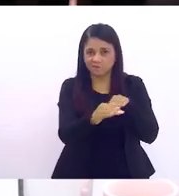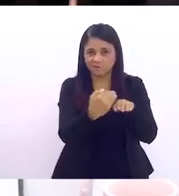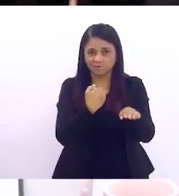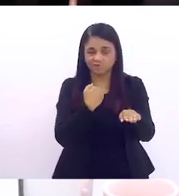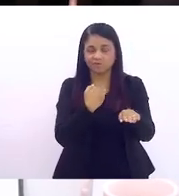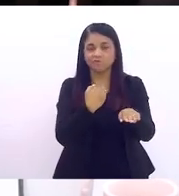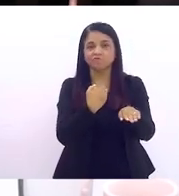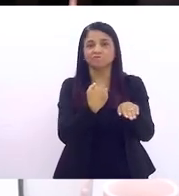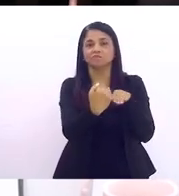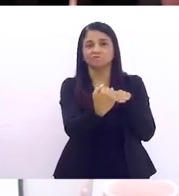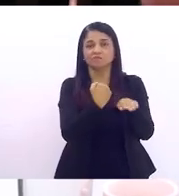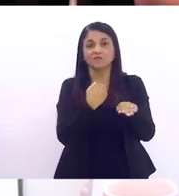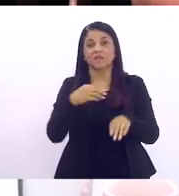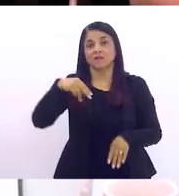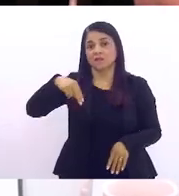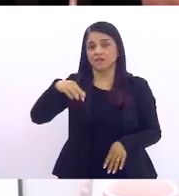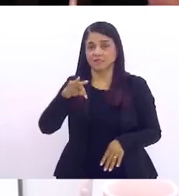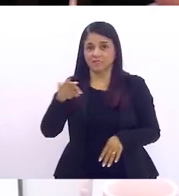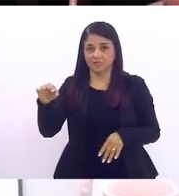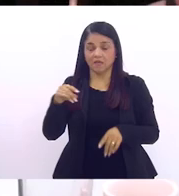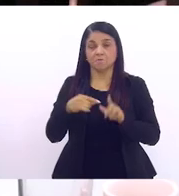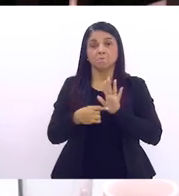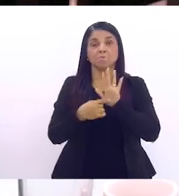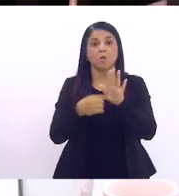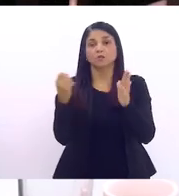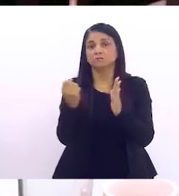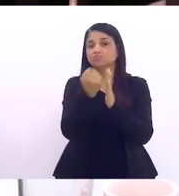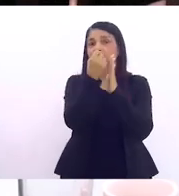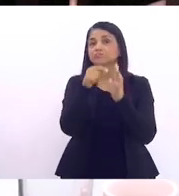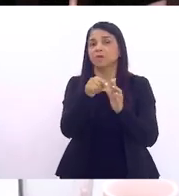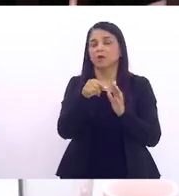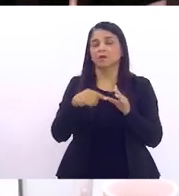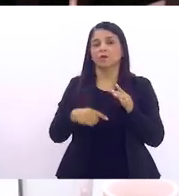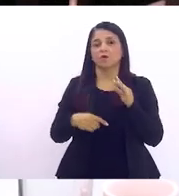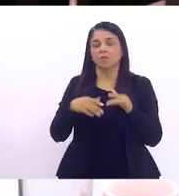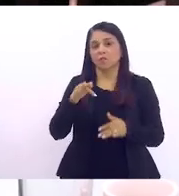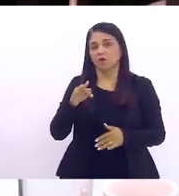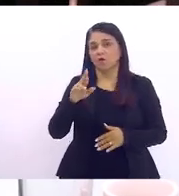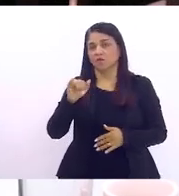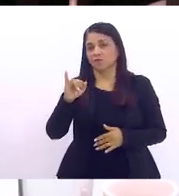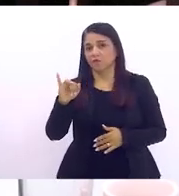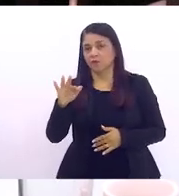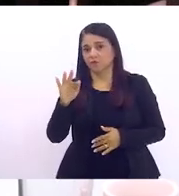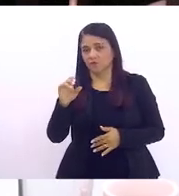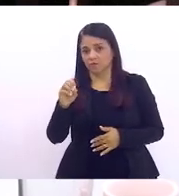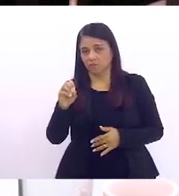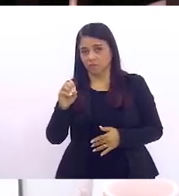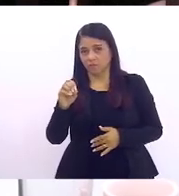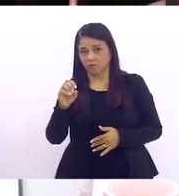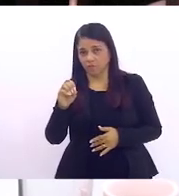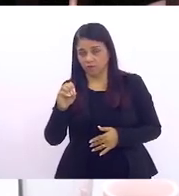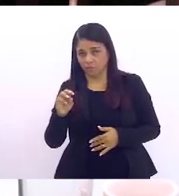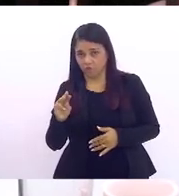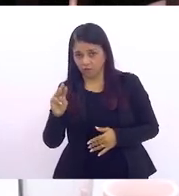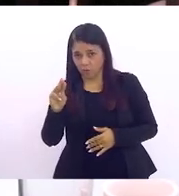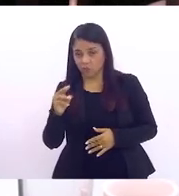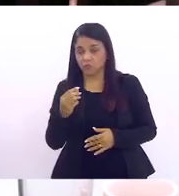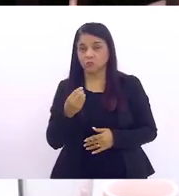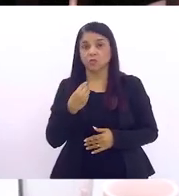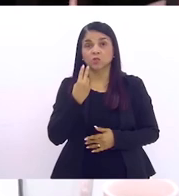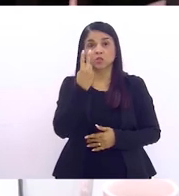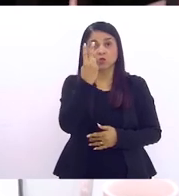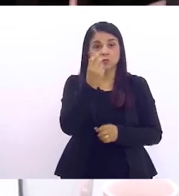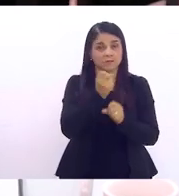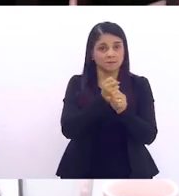ntt destaca que o free Flow está em funcionamento em regime de teste por pelo menos 2 anos não é